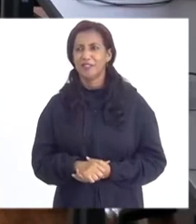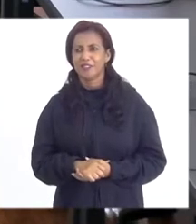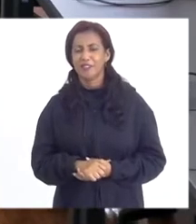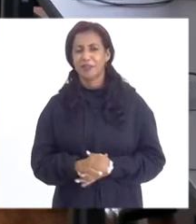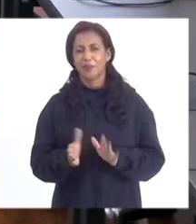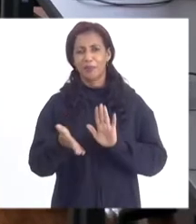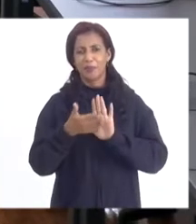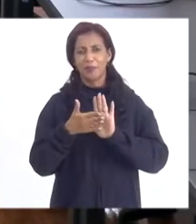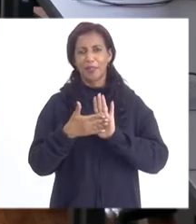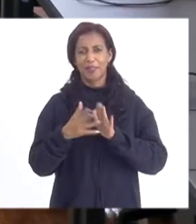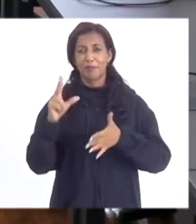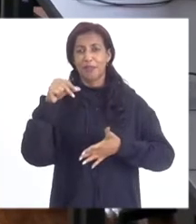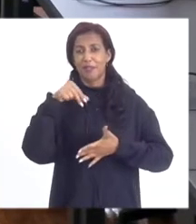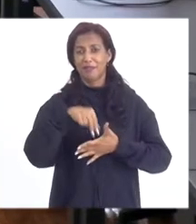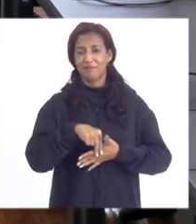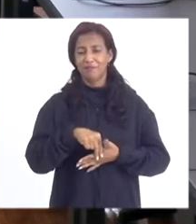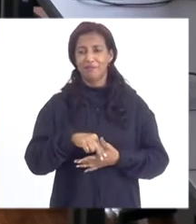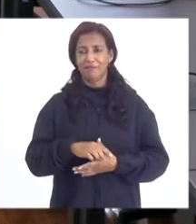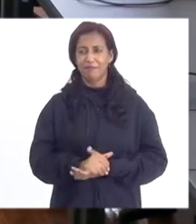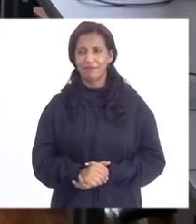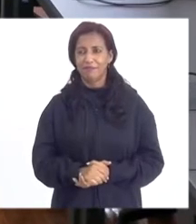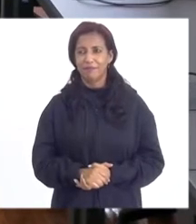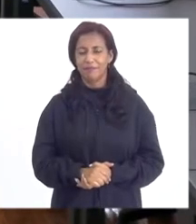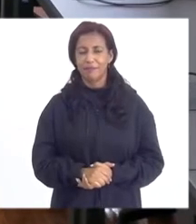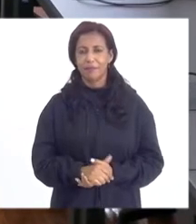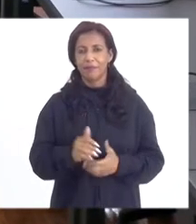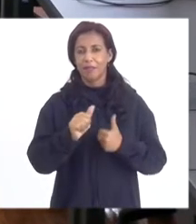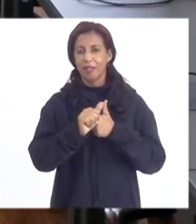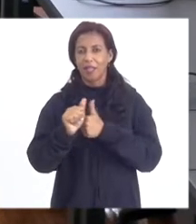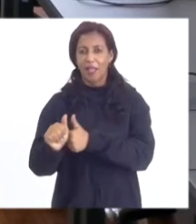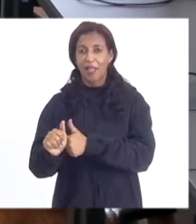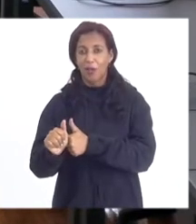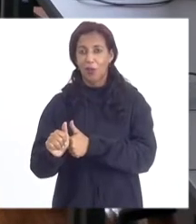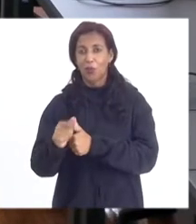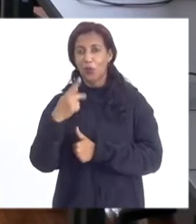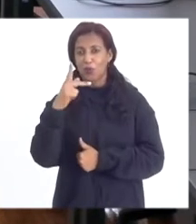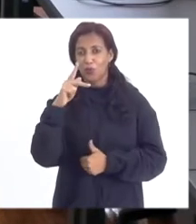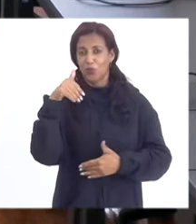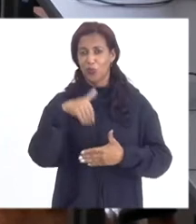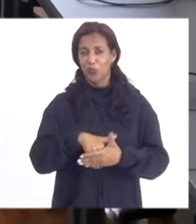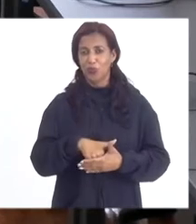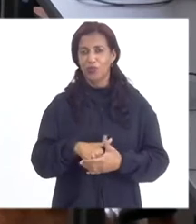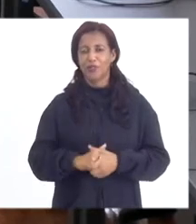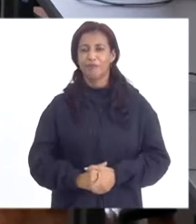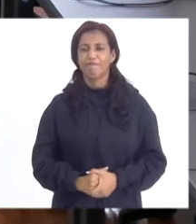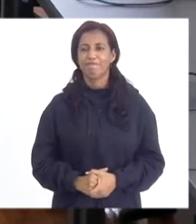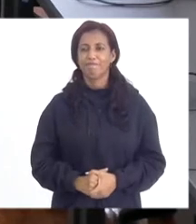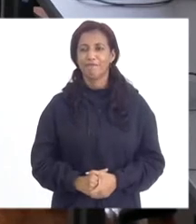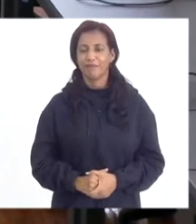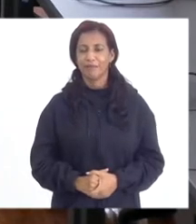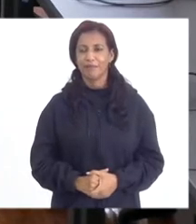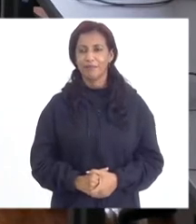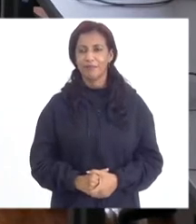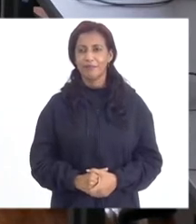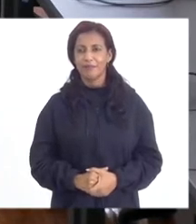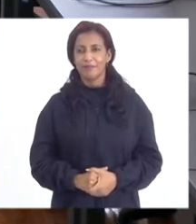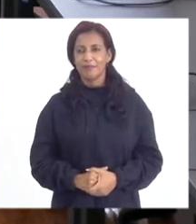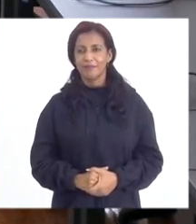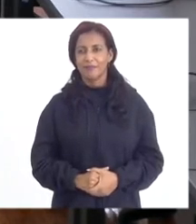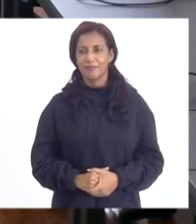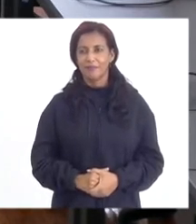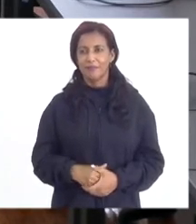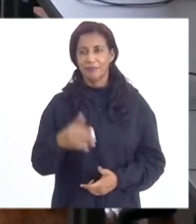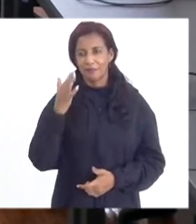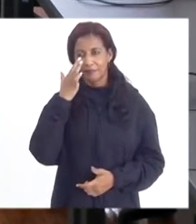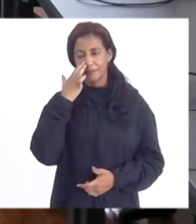do parecer para anexação, acompanhar o voto divergente do deputado Luiz Paulo, que está correto, na minha opinião. Mas peraí, chamamos